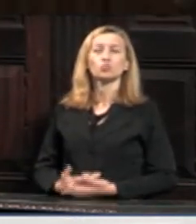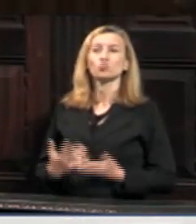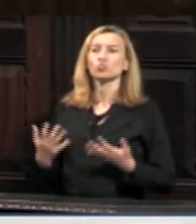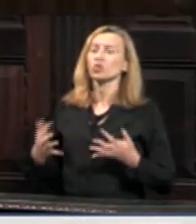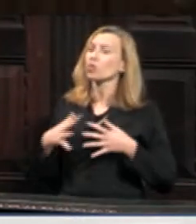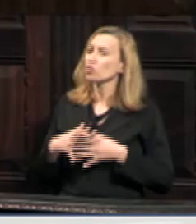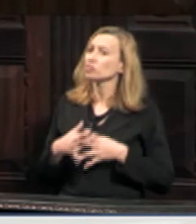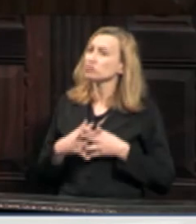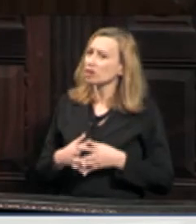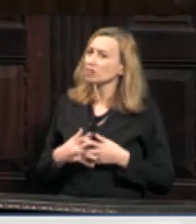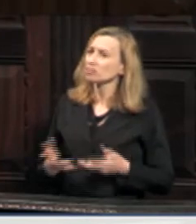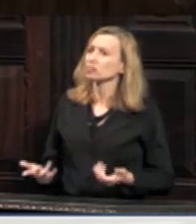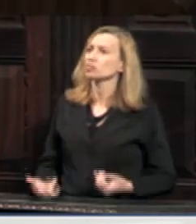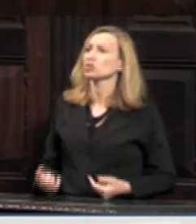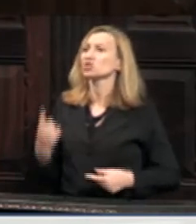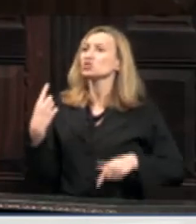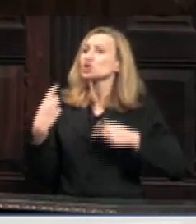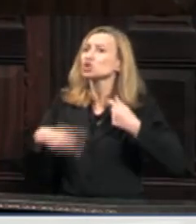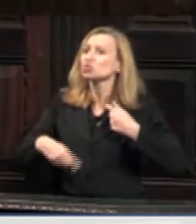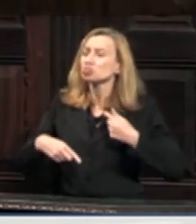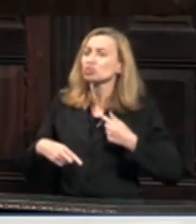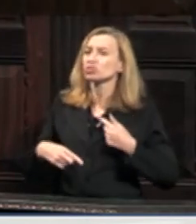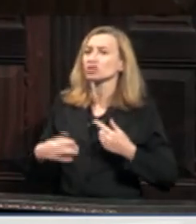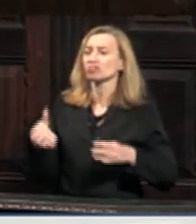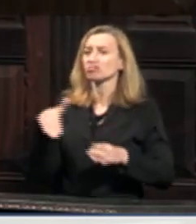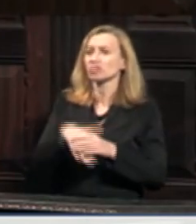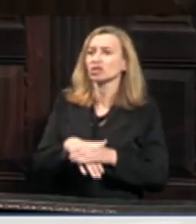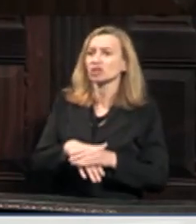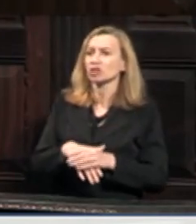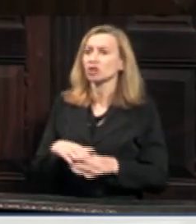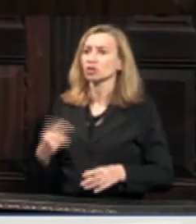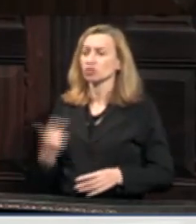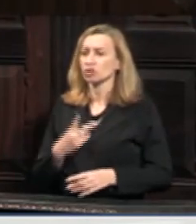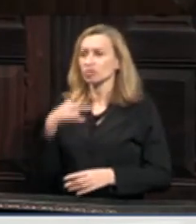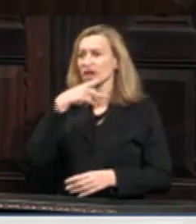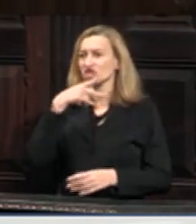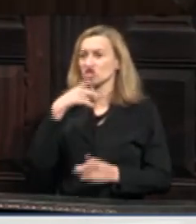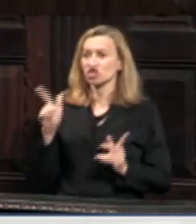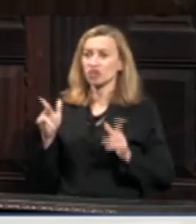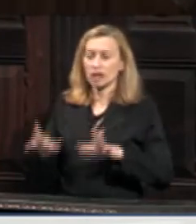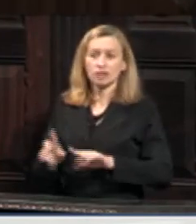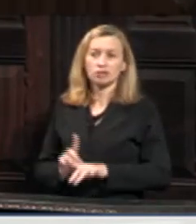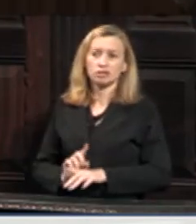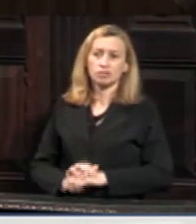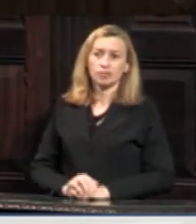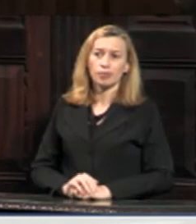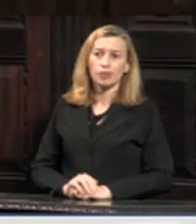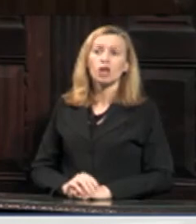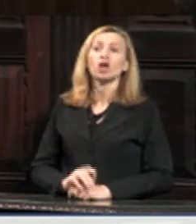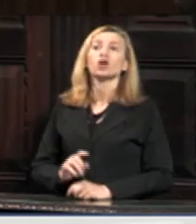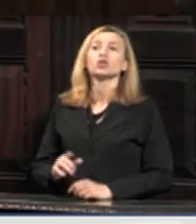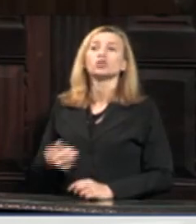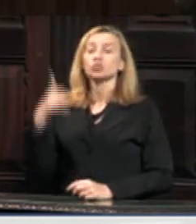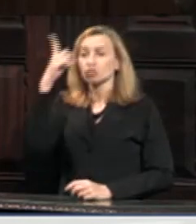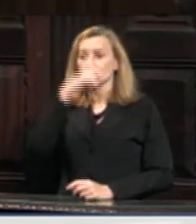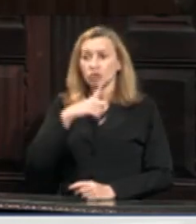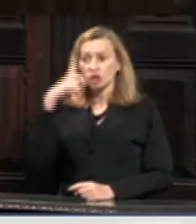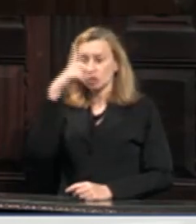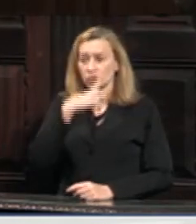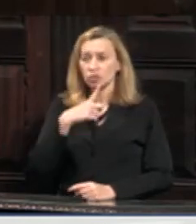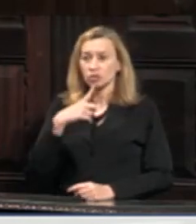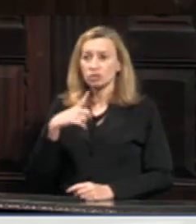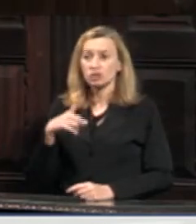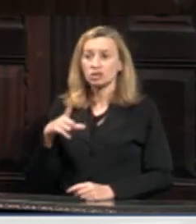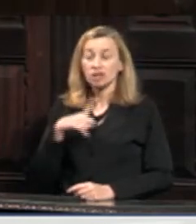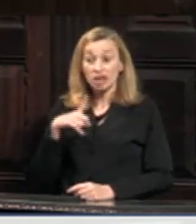disputa eleitoral em segundo turno por parte de 2 partidos e seus partidos aliados. Não. O Brasil, no próximo domingo, terá que